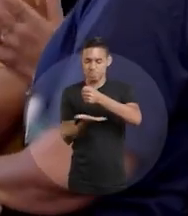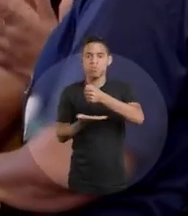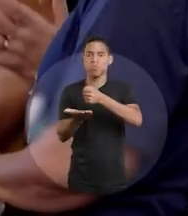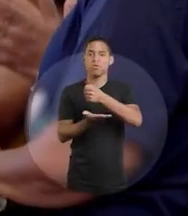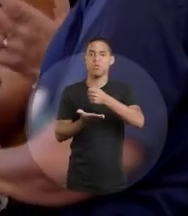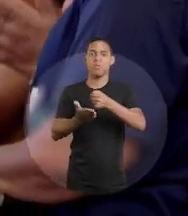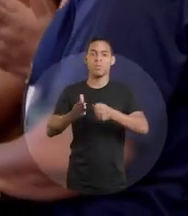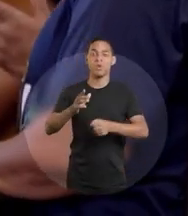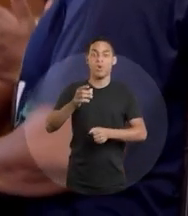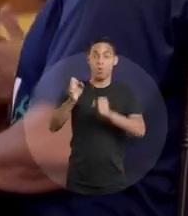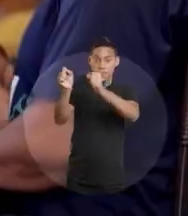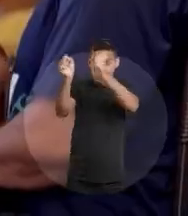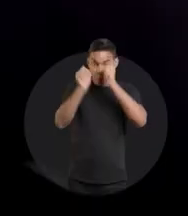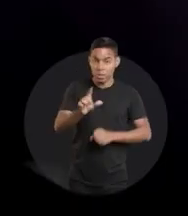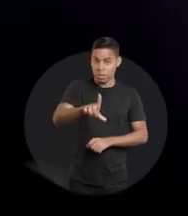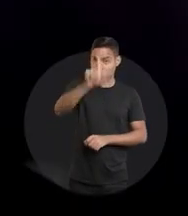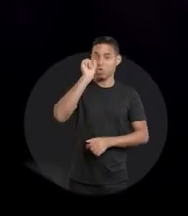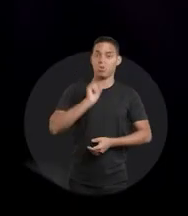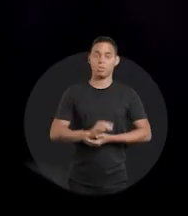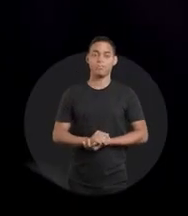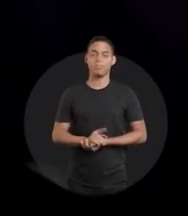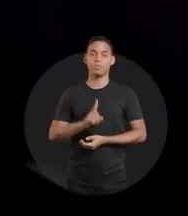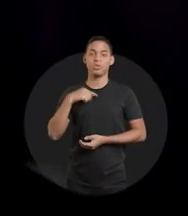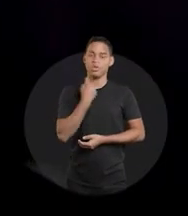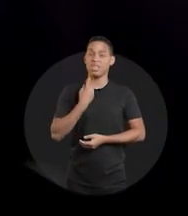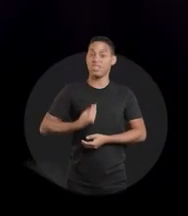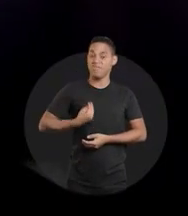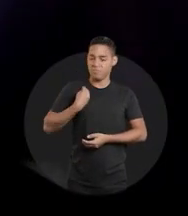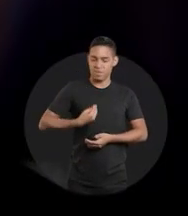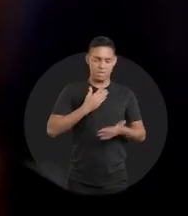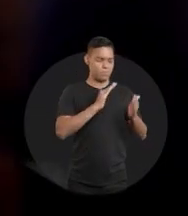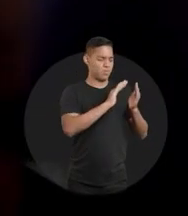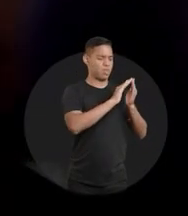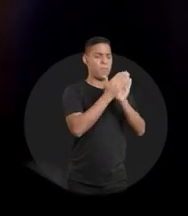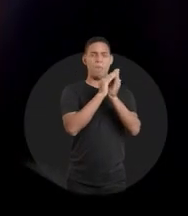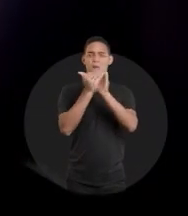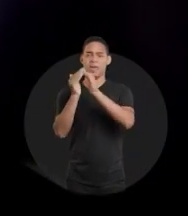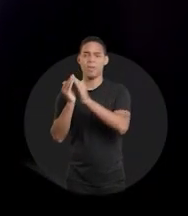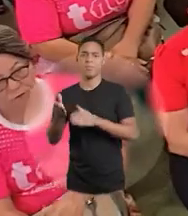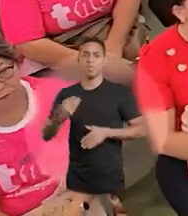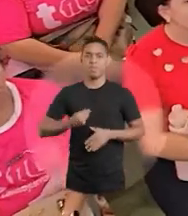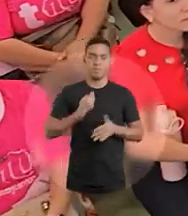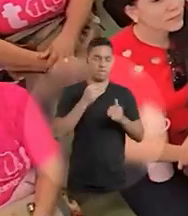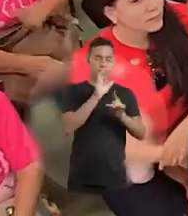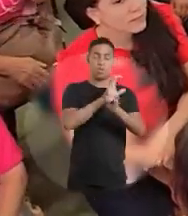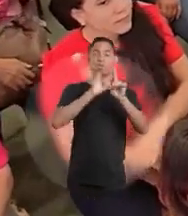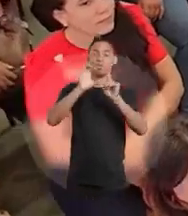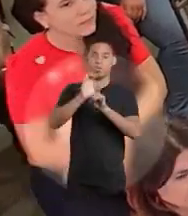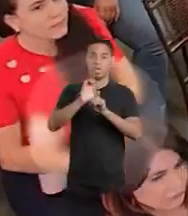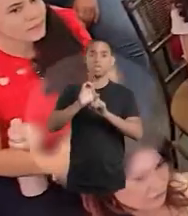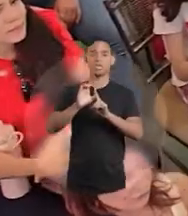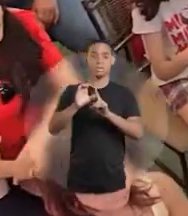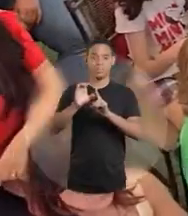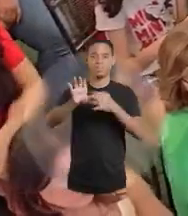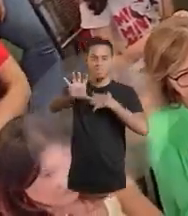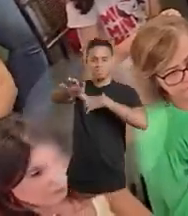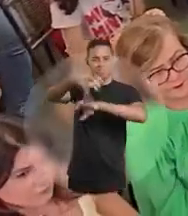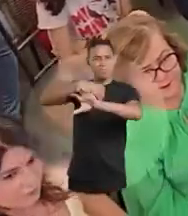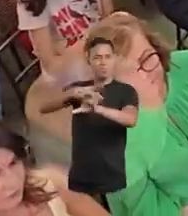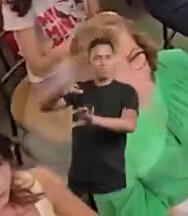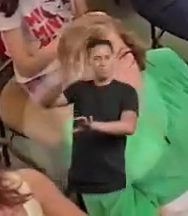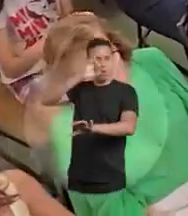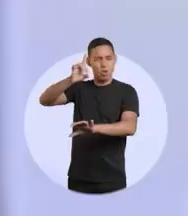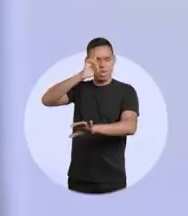nossa poder de escolha. Nós vivenciamos a favela, nós vivenciamos as comunidades e as periferias do